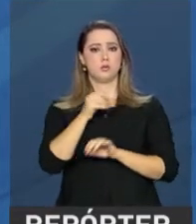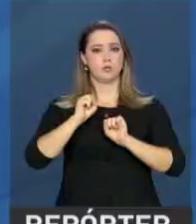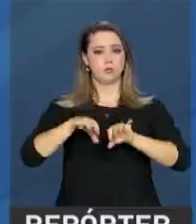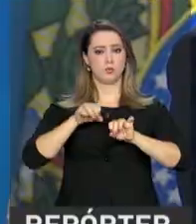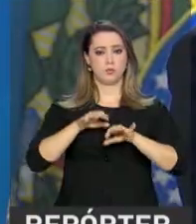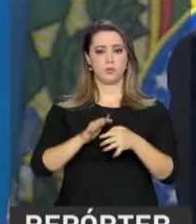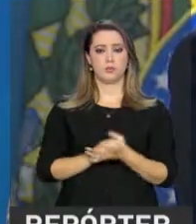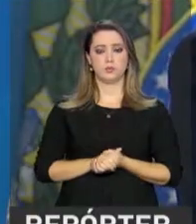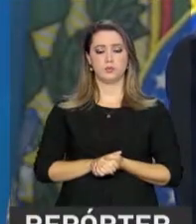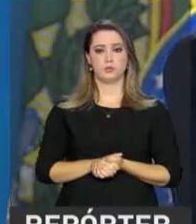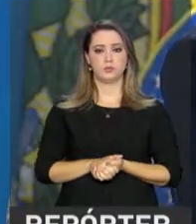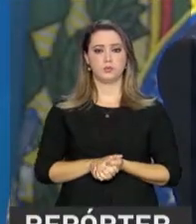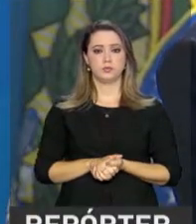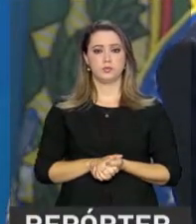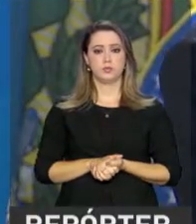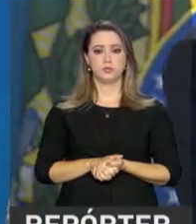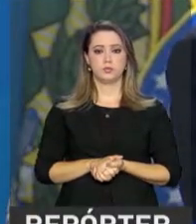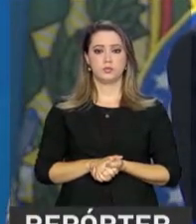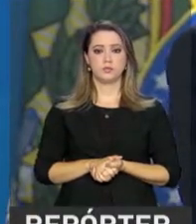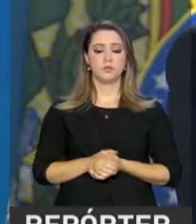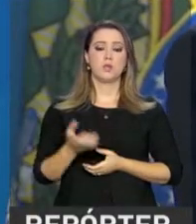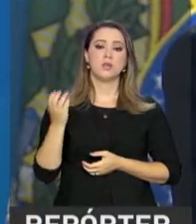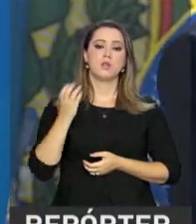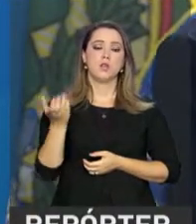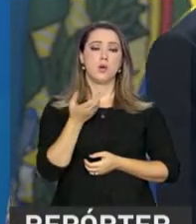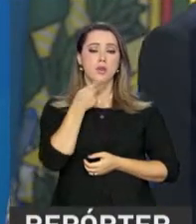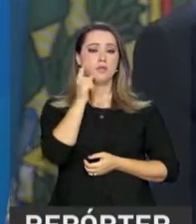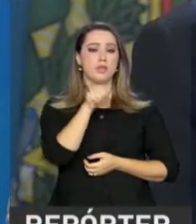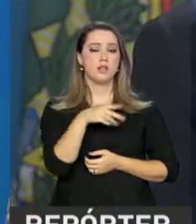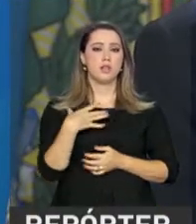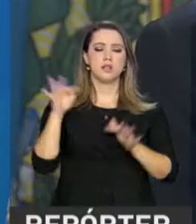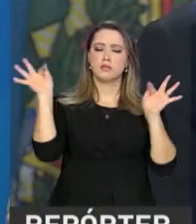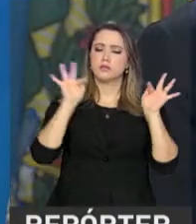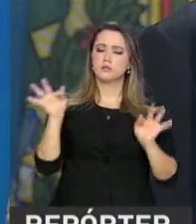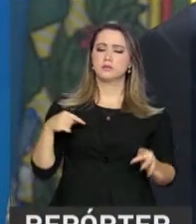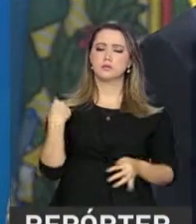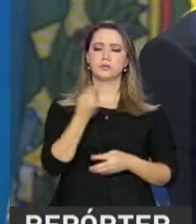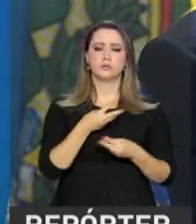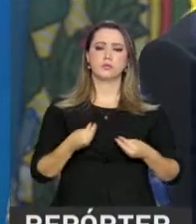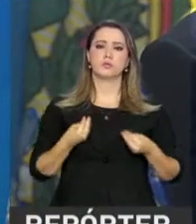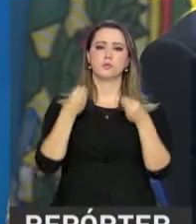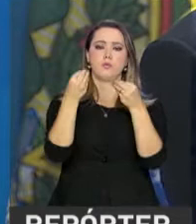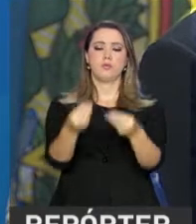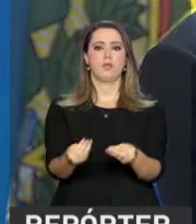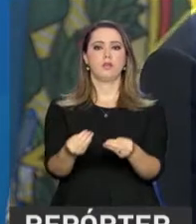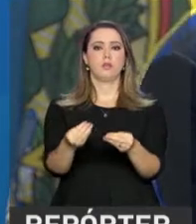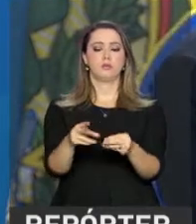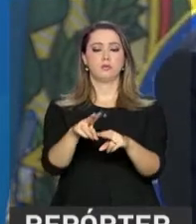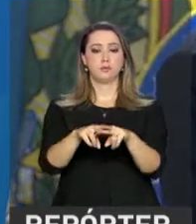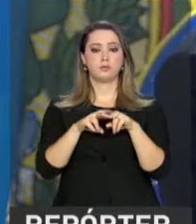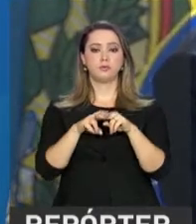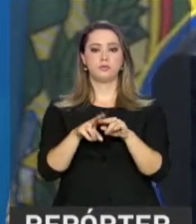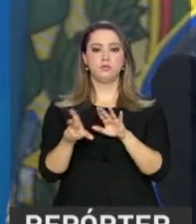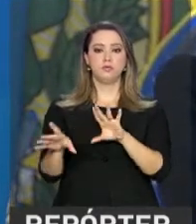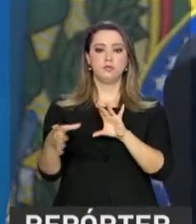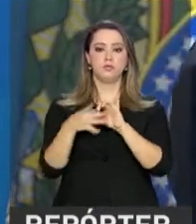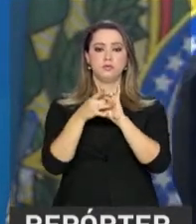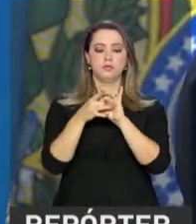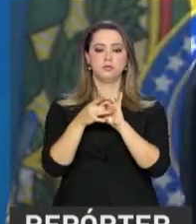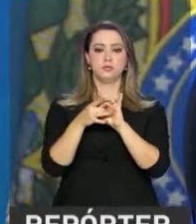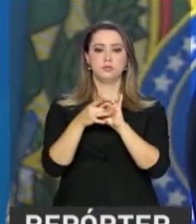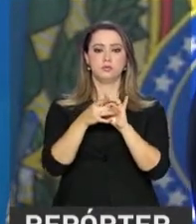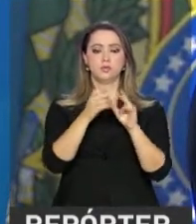educação eu quero dizer da satisfação de nós estamos colocando por força desta atuação conjunta dos poderes